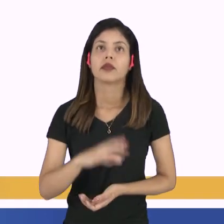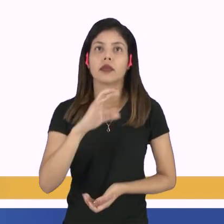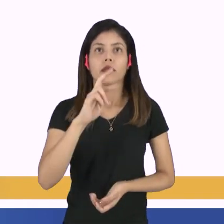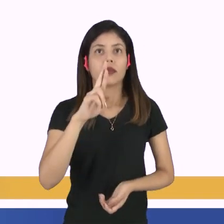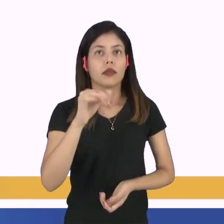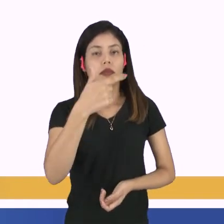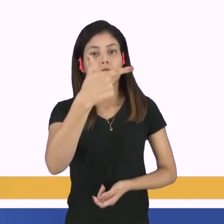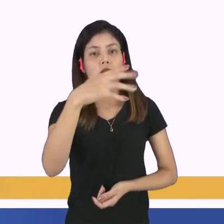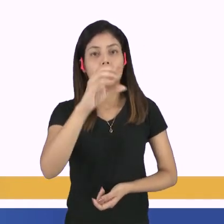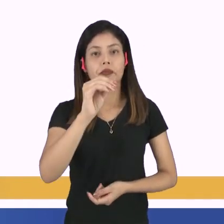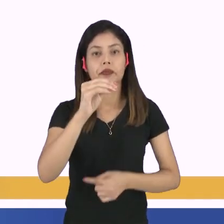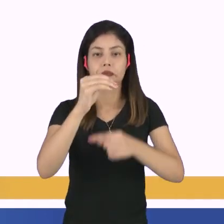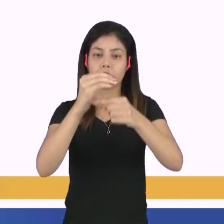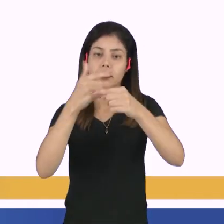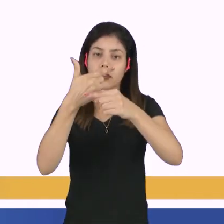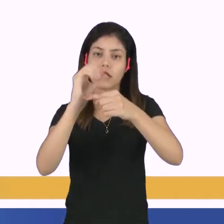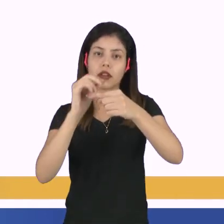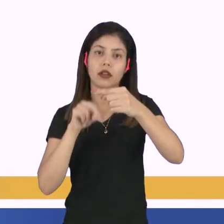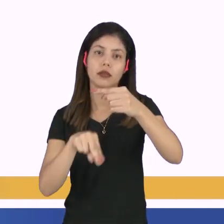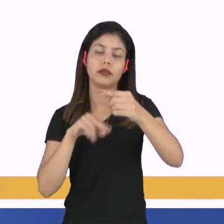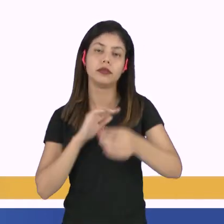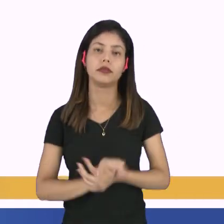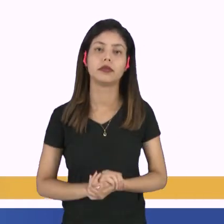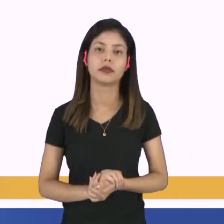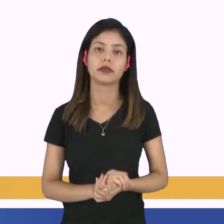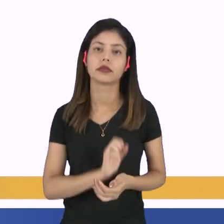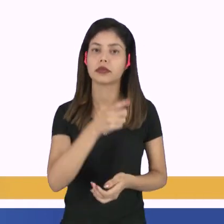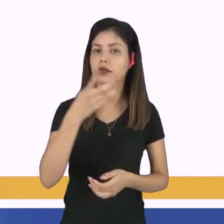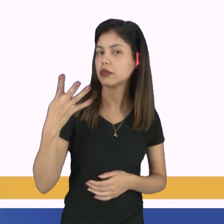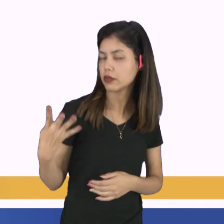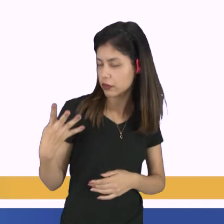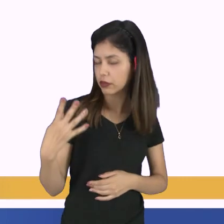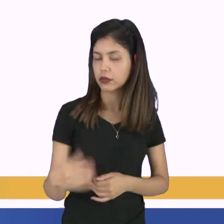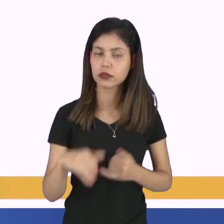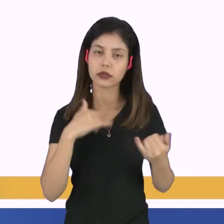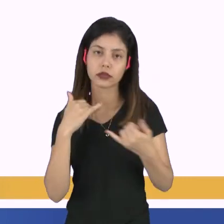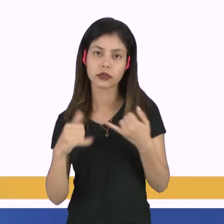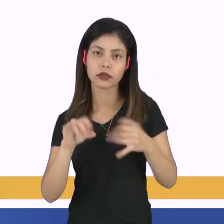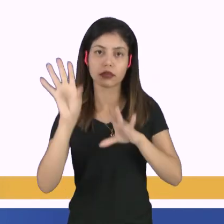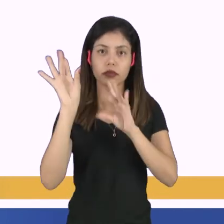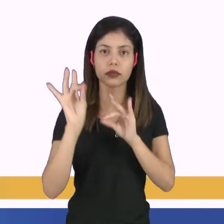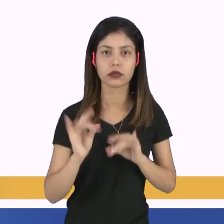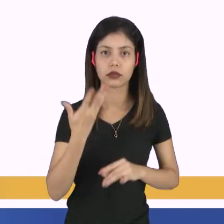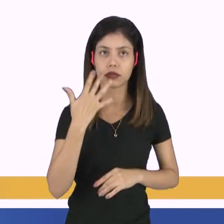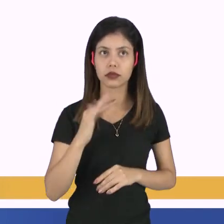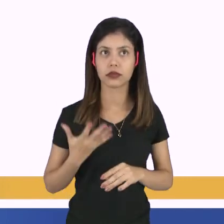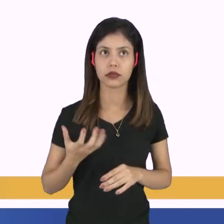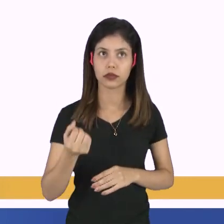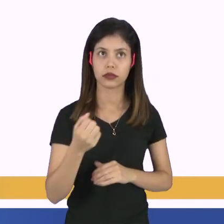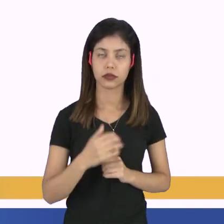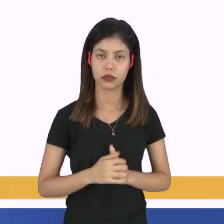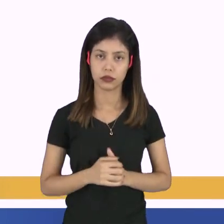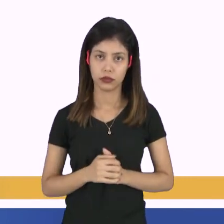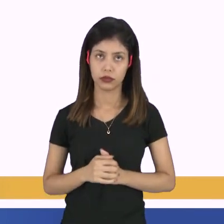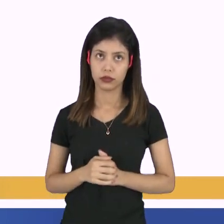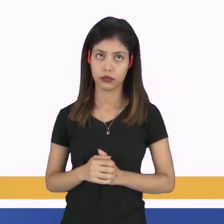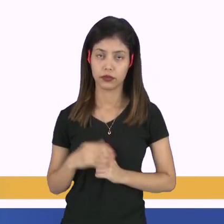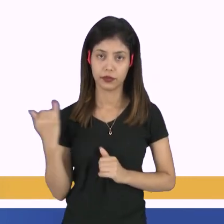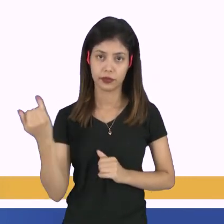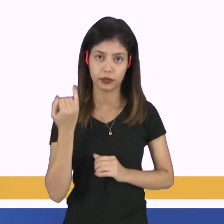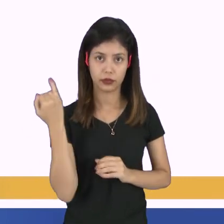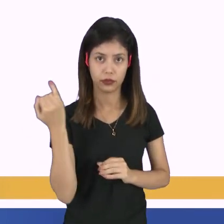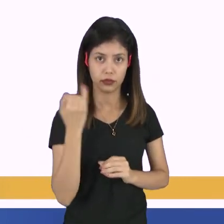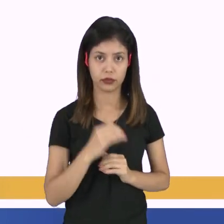20 sobre n vai me informar, certo, quantos brinquedos cada criança vai receber. Agora aqui, gente, é